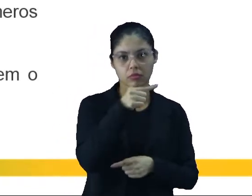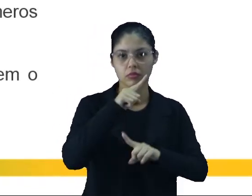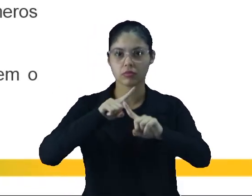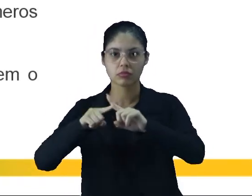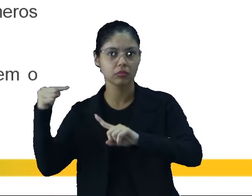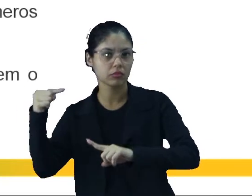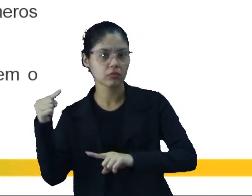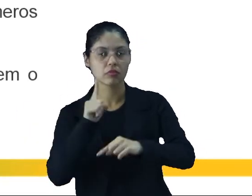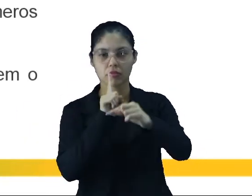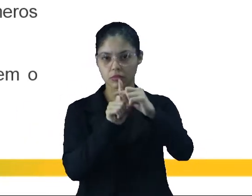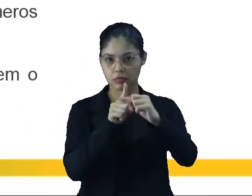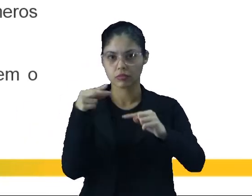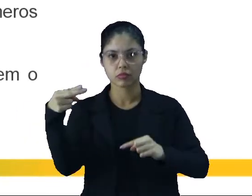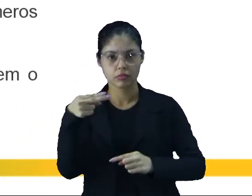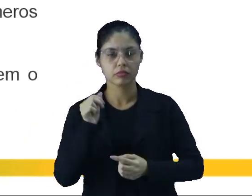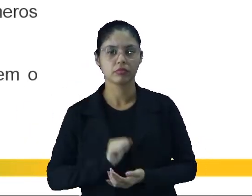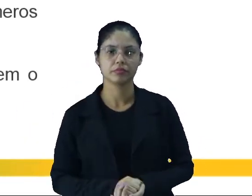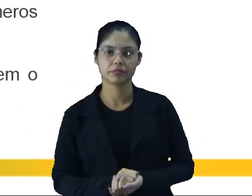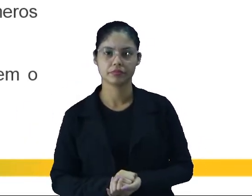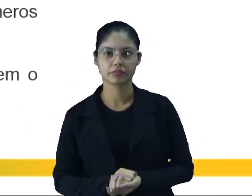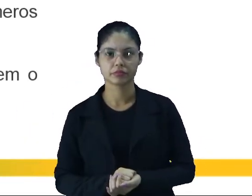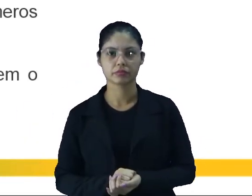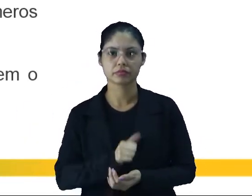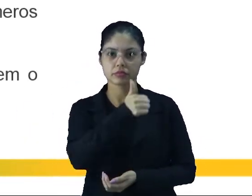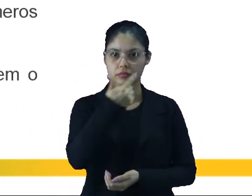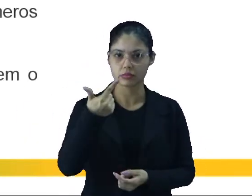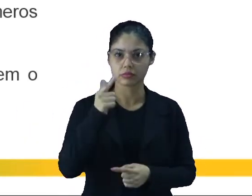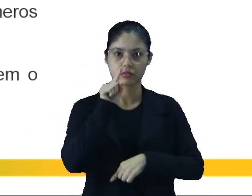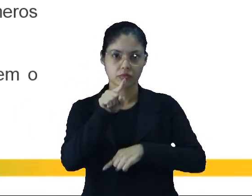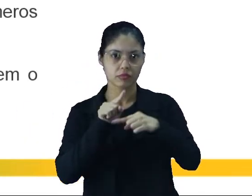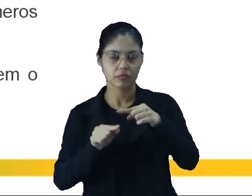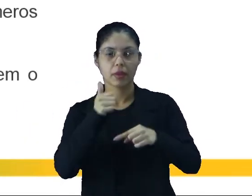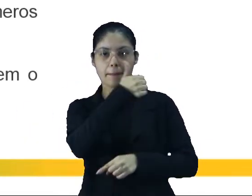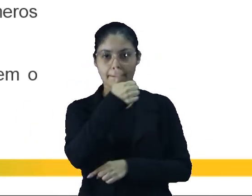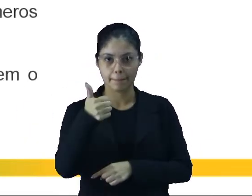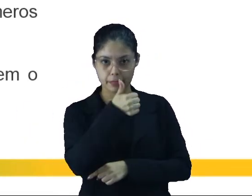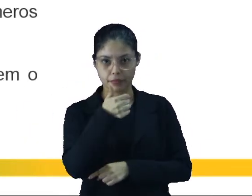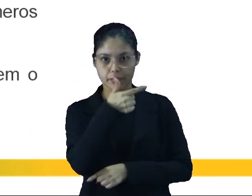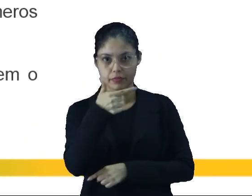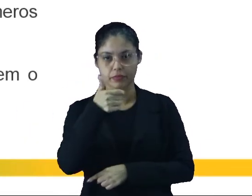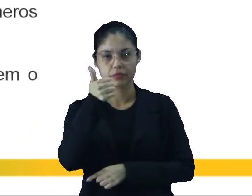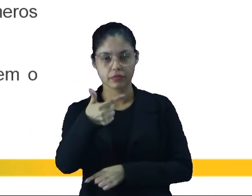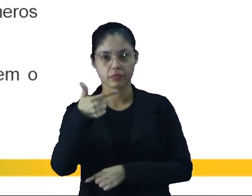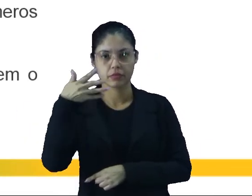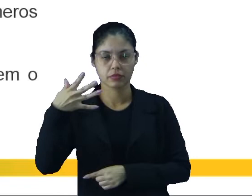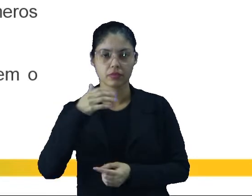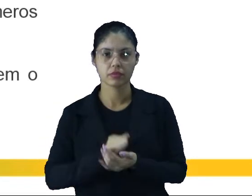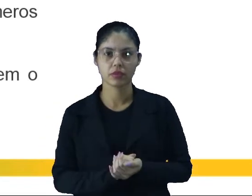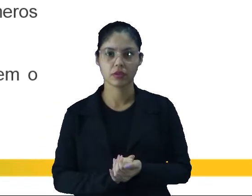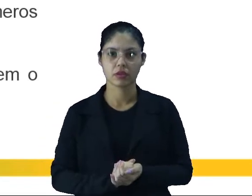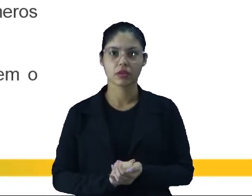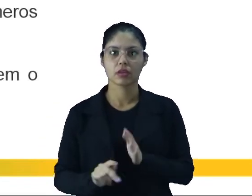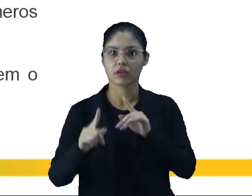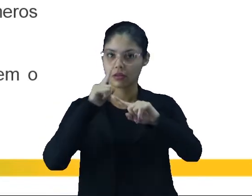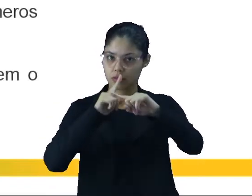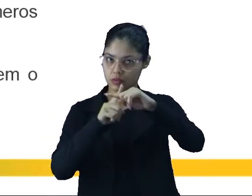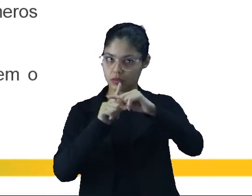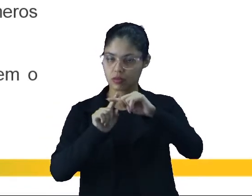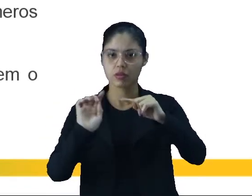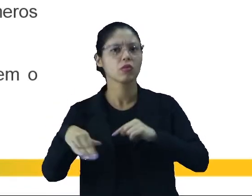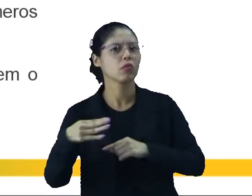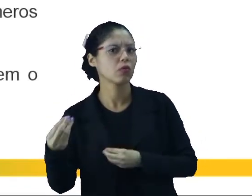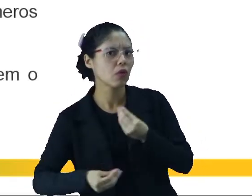mais. Agora, se eu pegar 12 e multiplicar por menos 2, já dá menos 24. Quer dizer que ela vai ficar tanto positiva